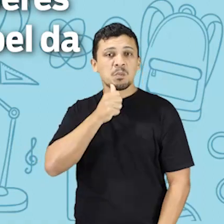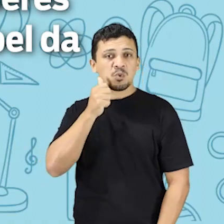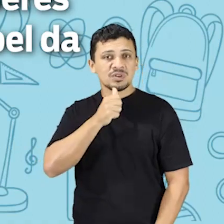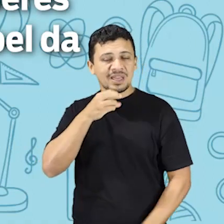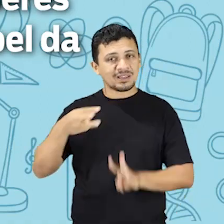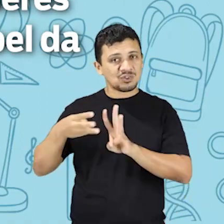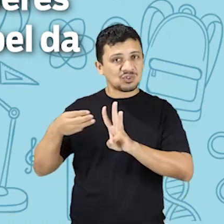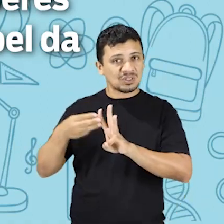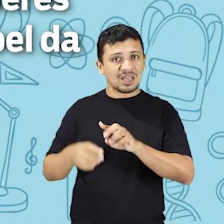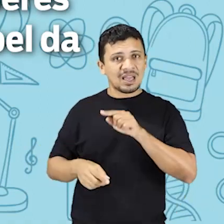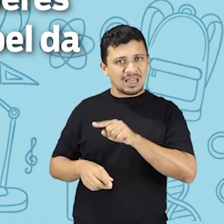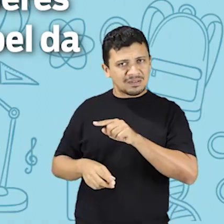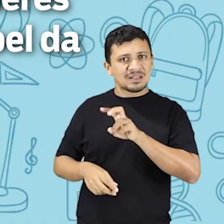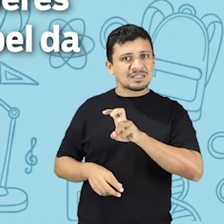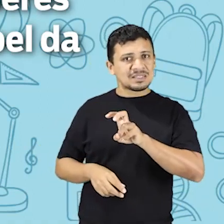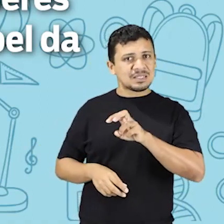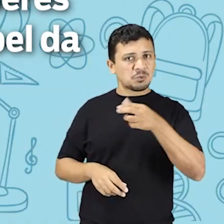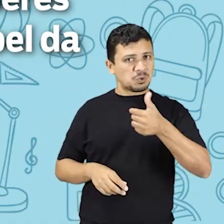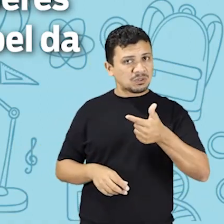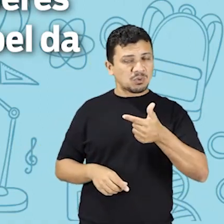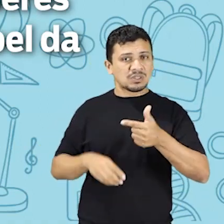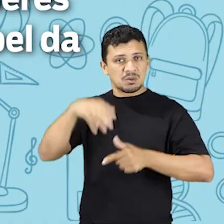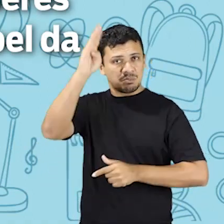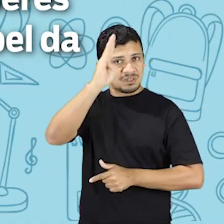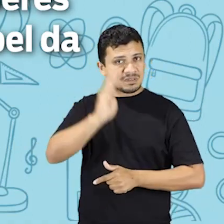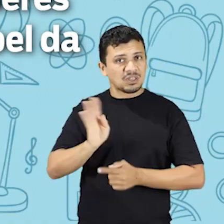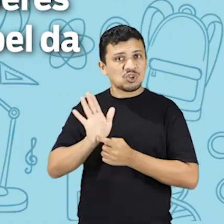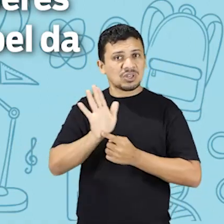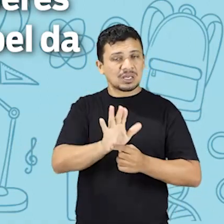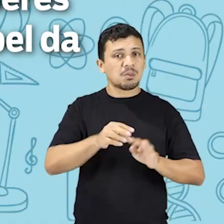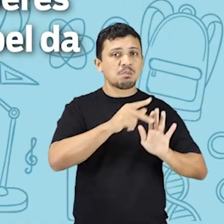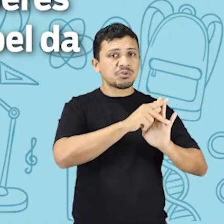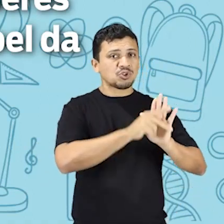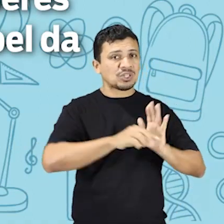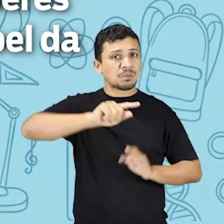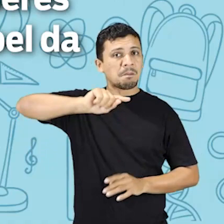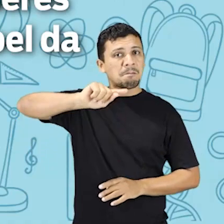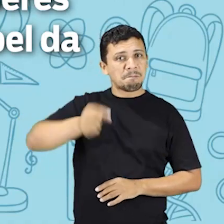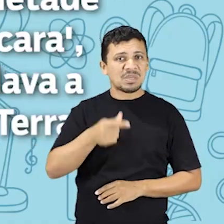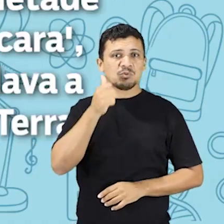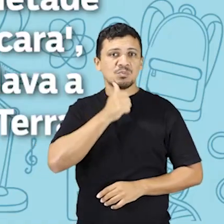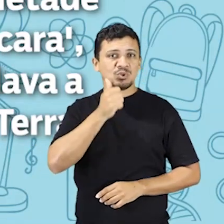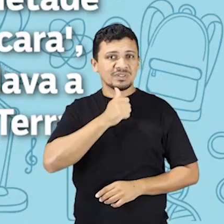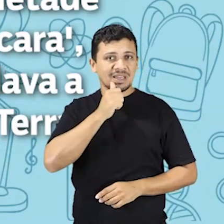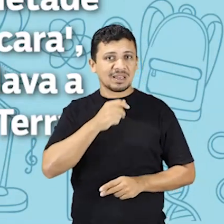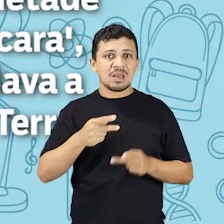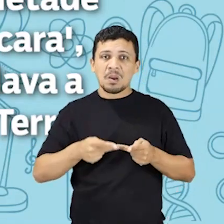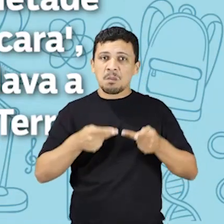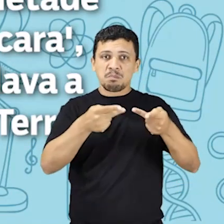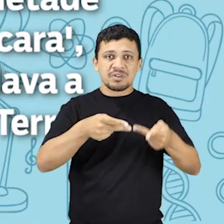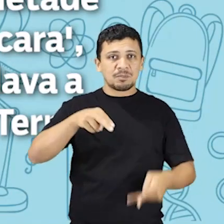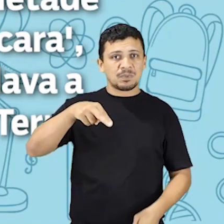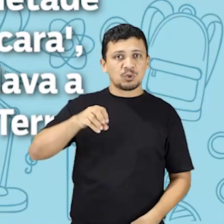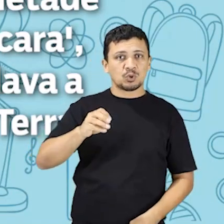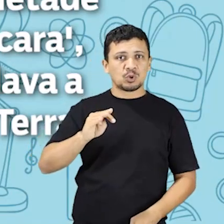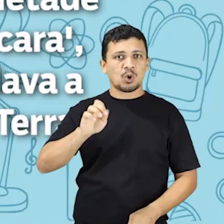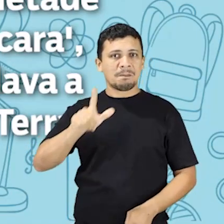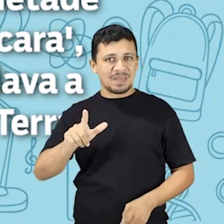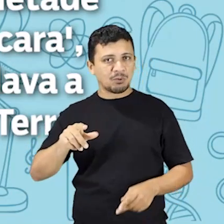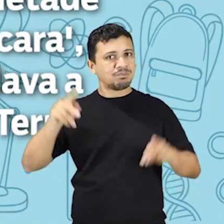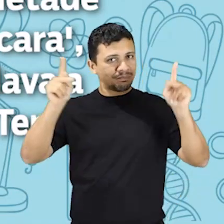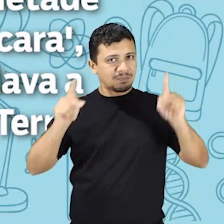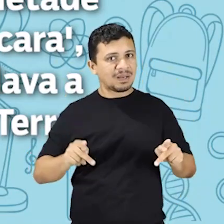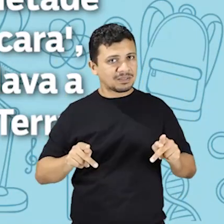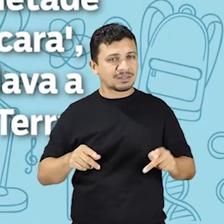das 52 brasileiras indicadas ao projeto Mil Mulheres para o Prêmio Nobel da Paz. Entre as suas obras mais